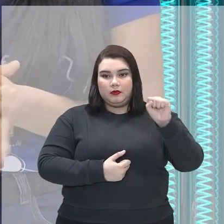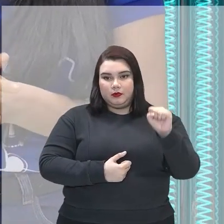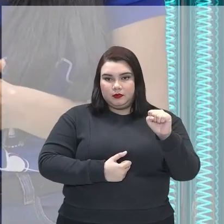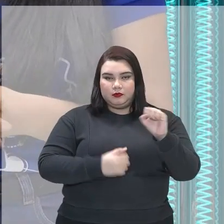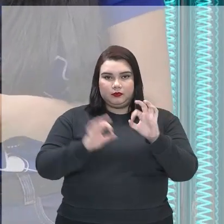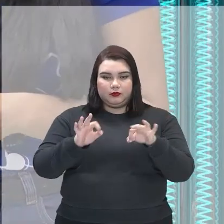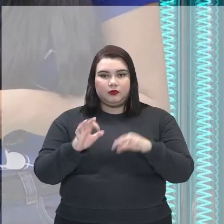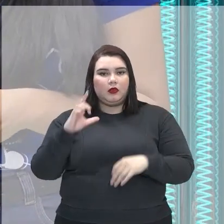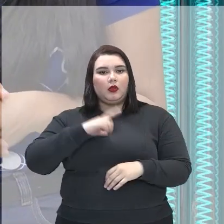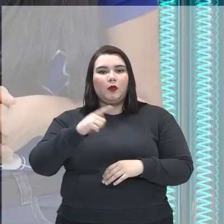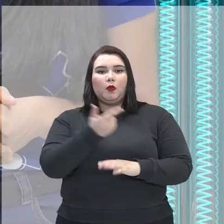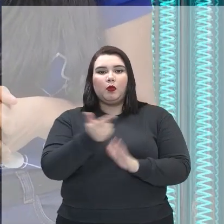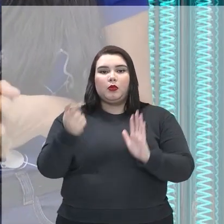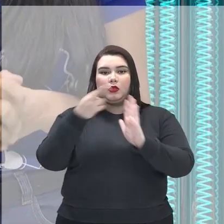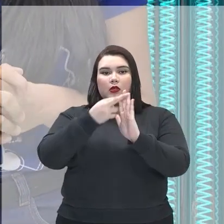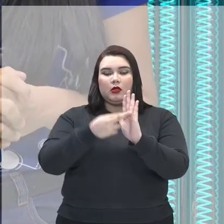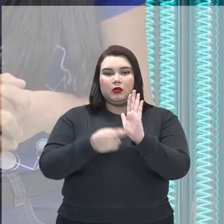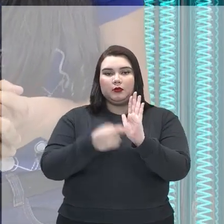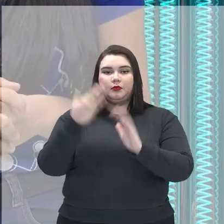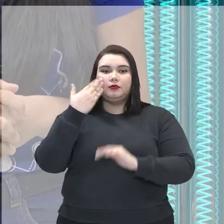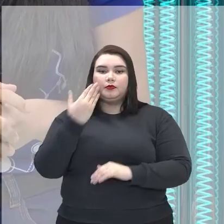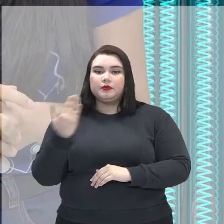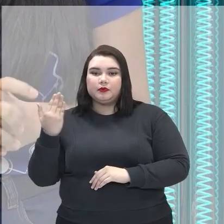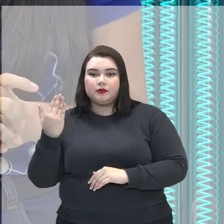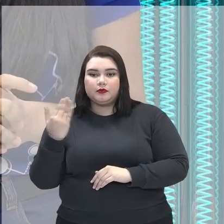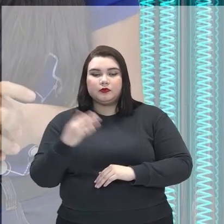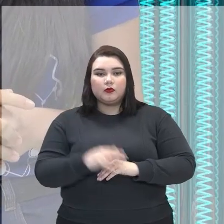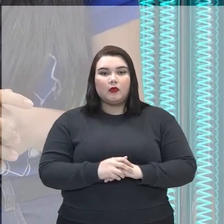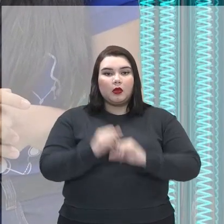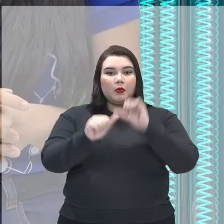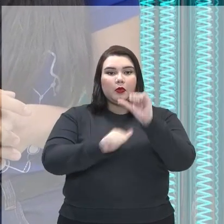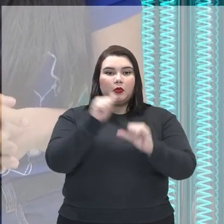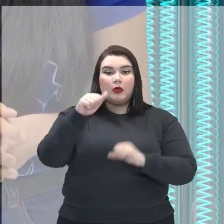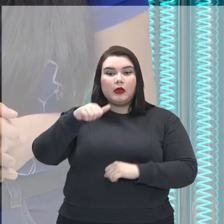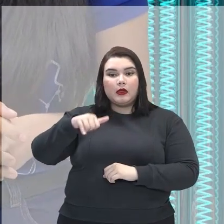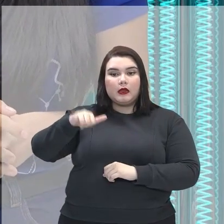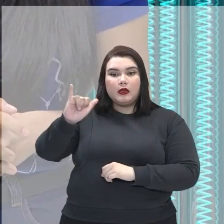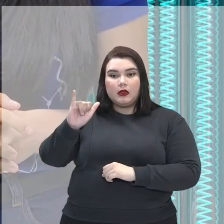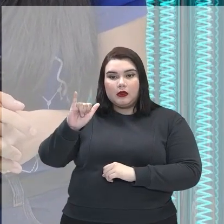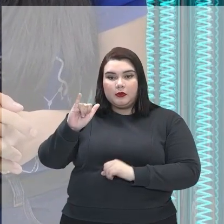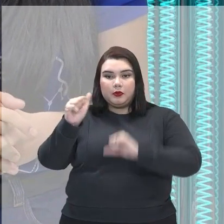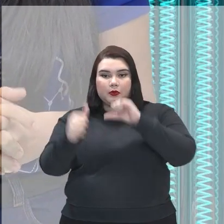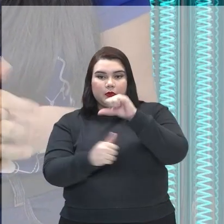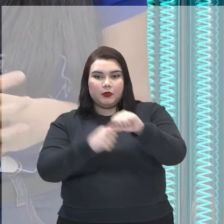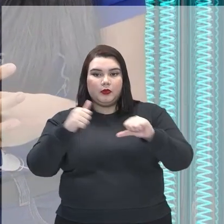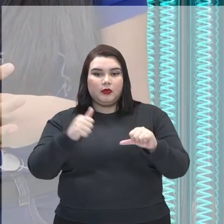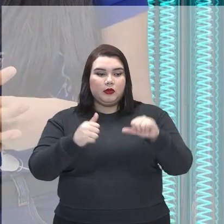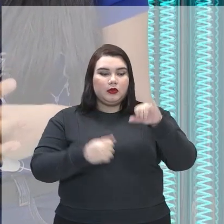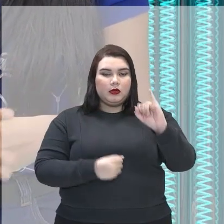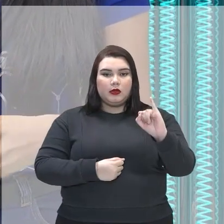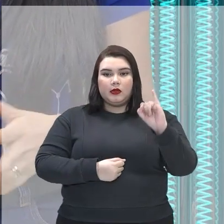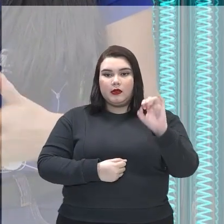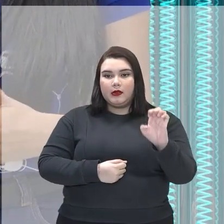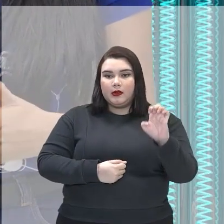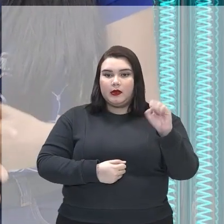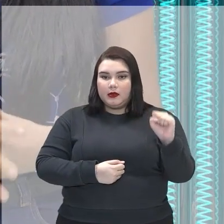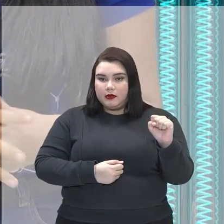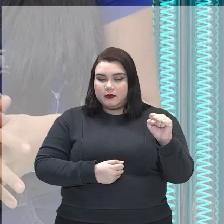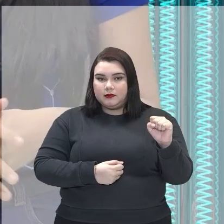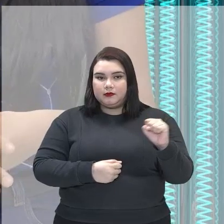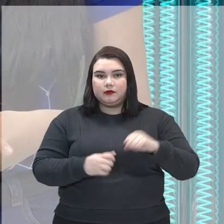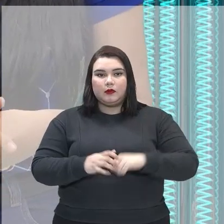mais regrinhas para a gente ver. Mudança de Y para IES.